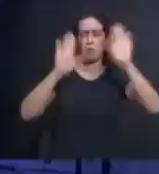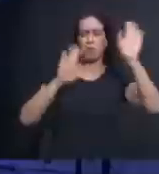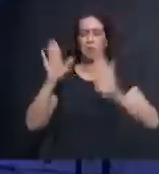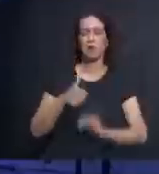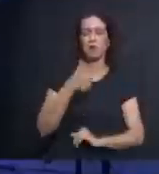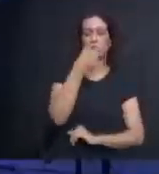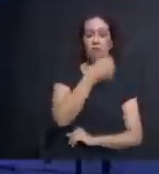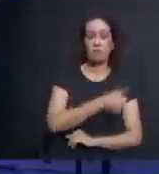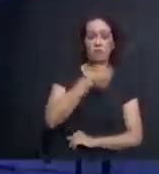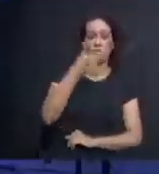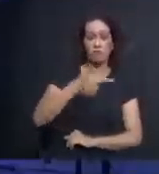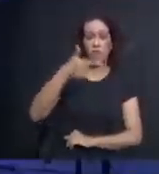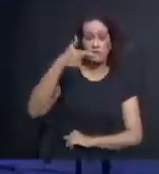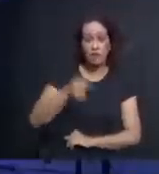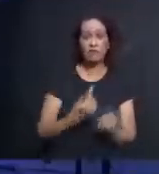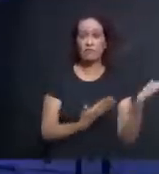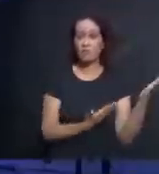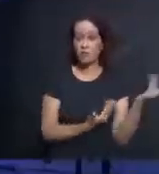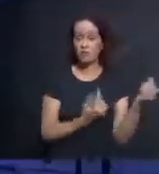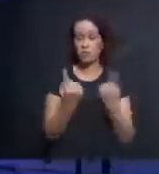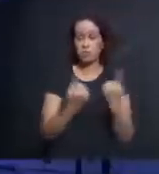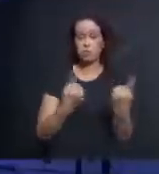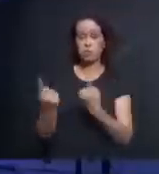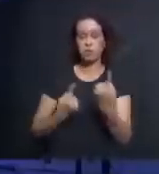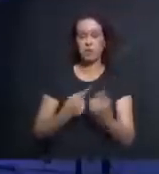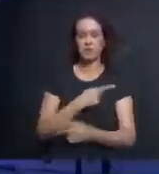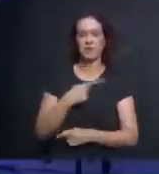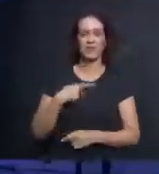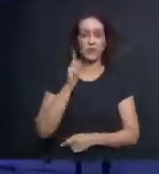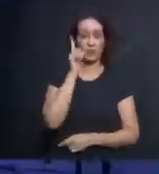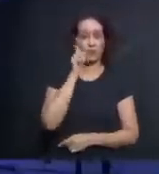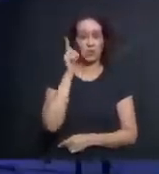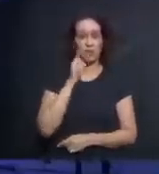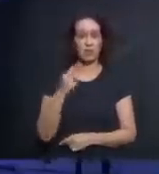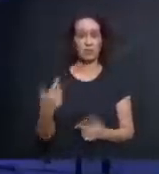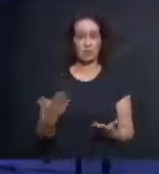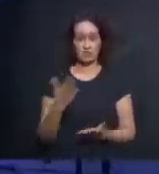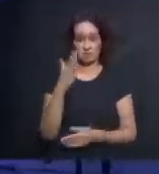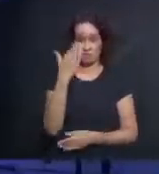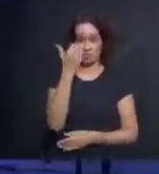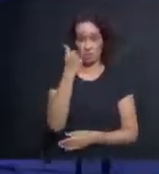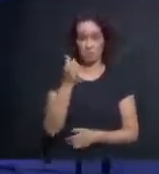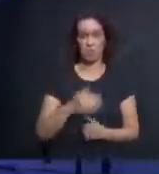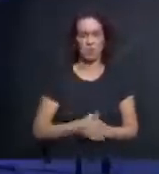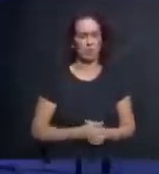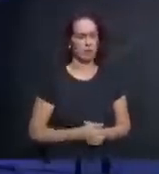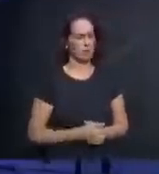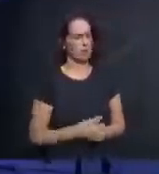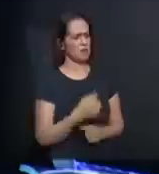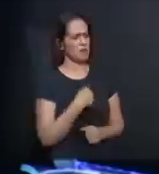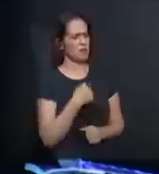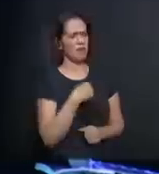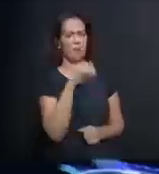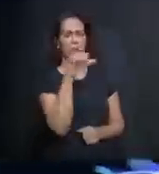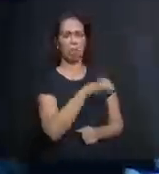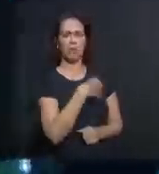127 jovens vieram à frente. E o pastor Gustavo Bessa me chamou no canto e falou assim: eu estou